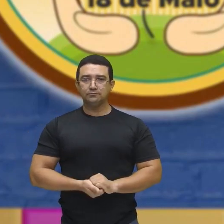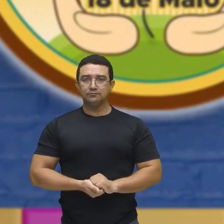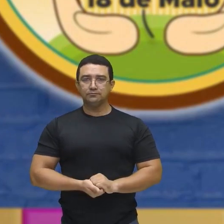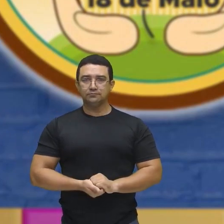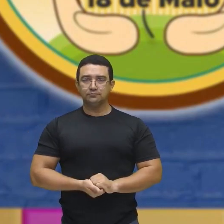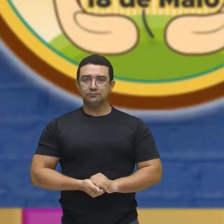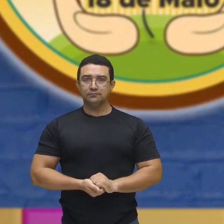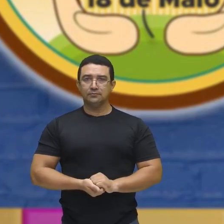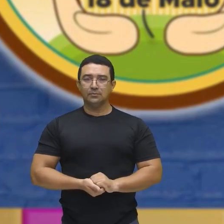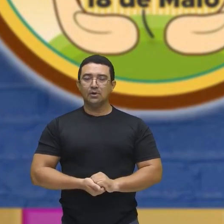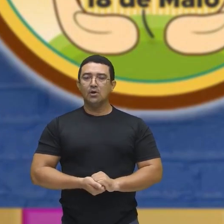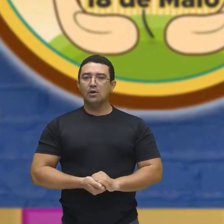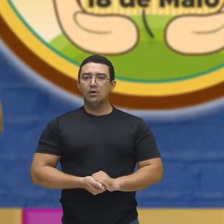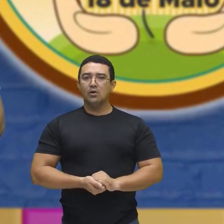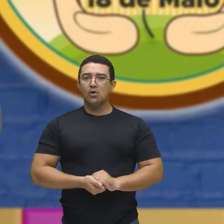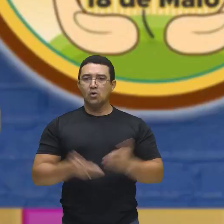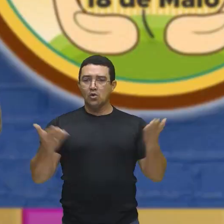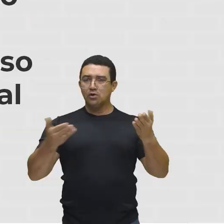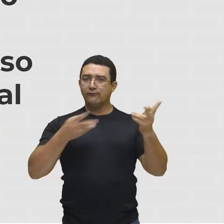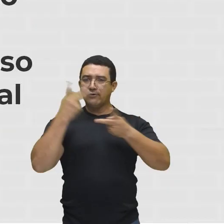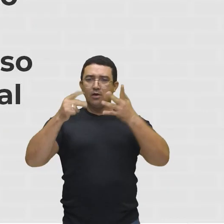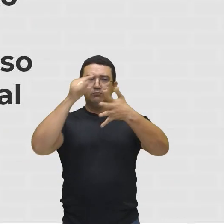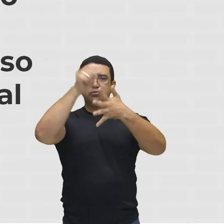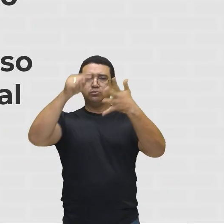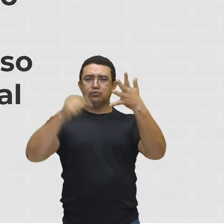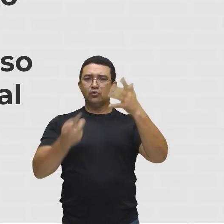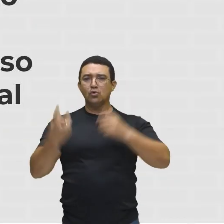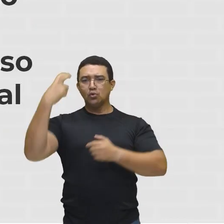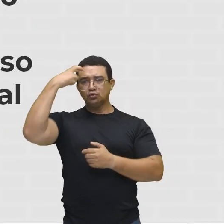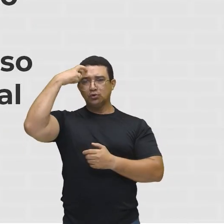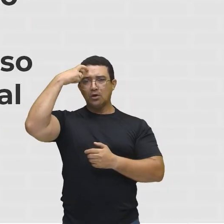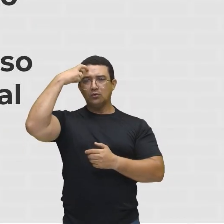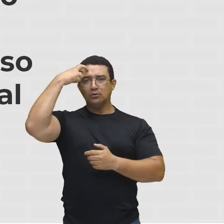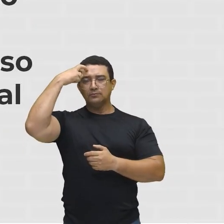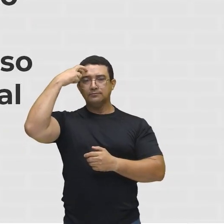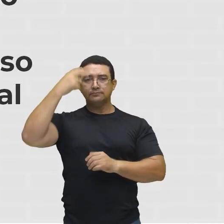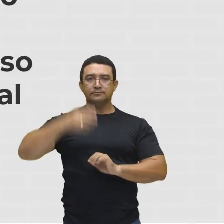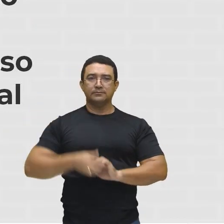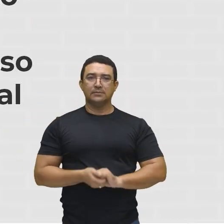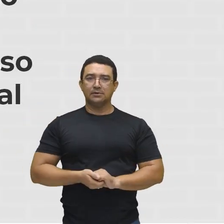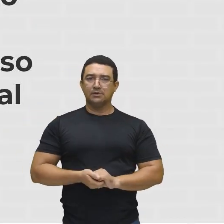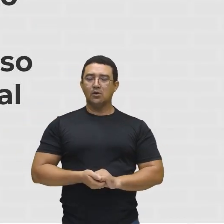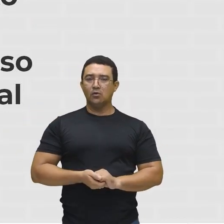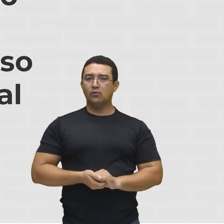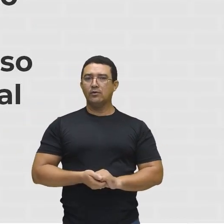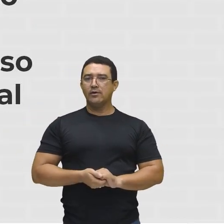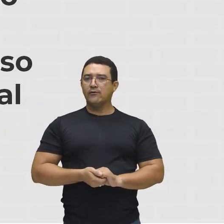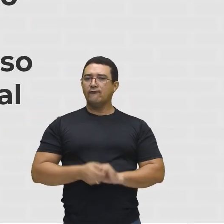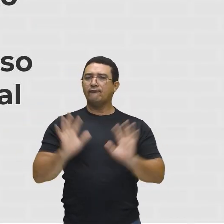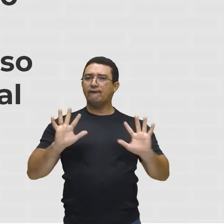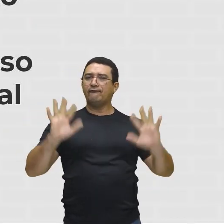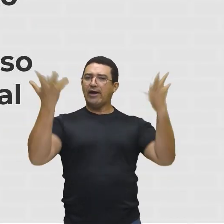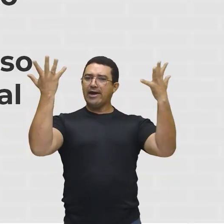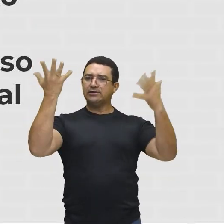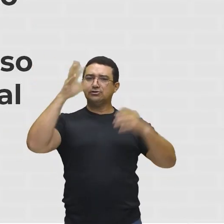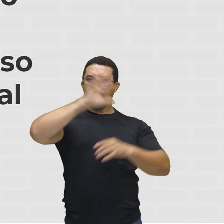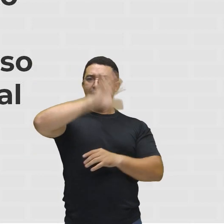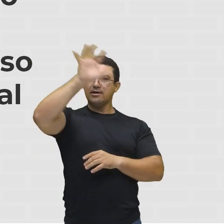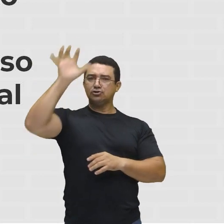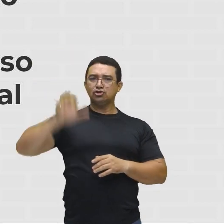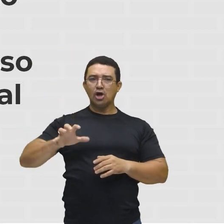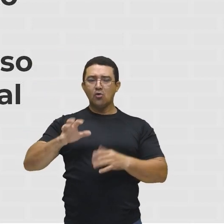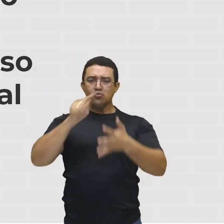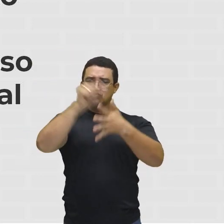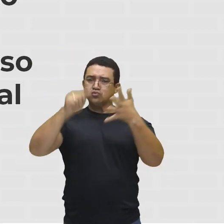vamos falar mais um pouquinho desse repertório cultural? O que nós temos? Eventos regionais, repertório cultural, fazem parte?